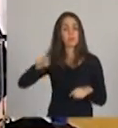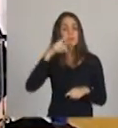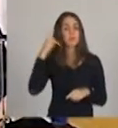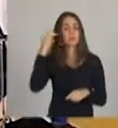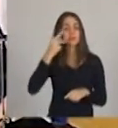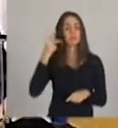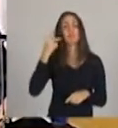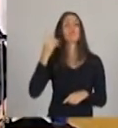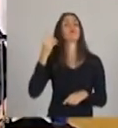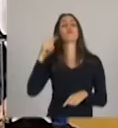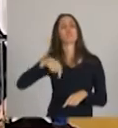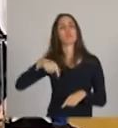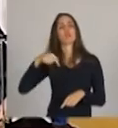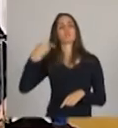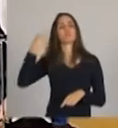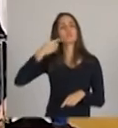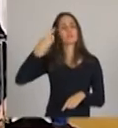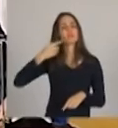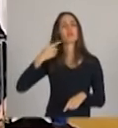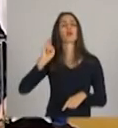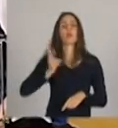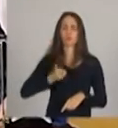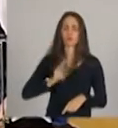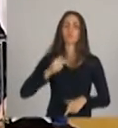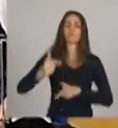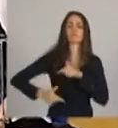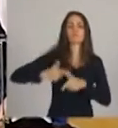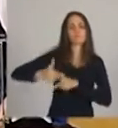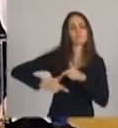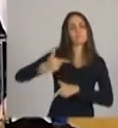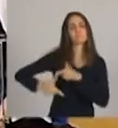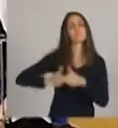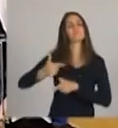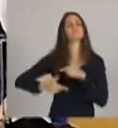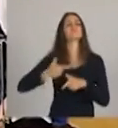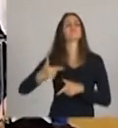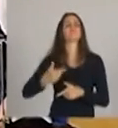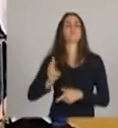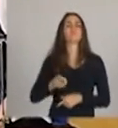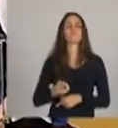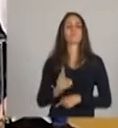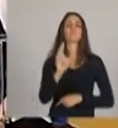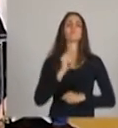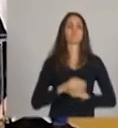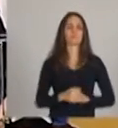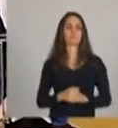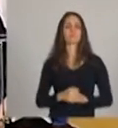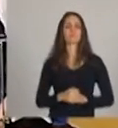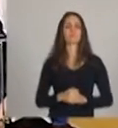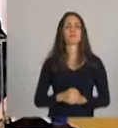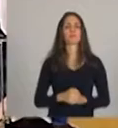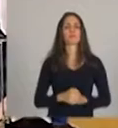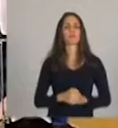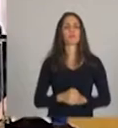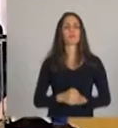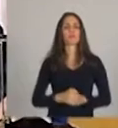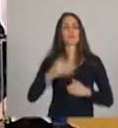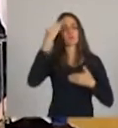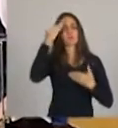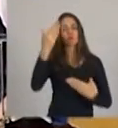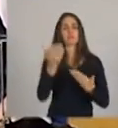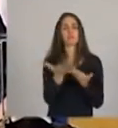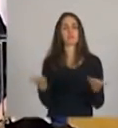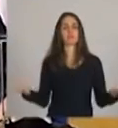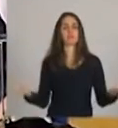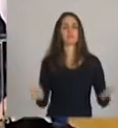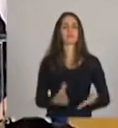parlamentar vai continuar nos 78 municípios do nosso querido e glorioso, como digo sempre, Espírito Santo. Muito obrigado a todos